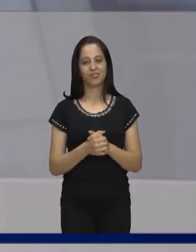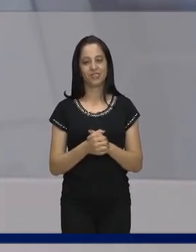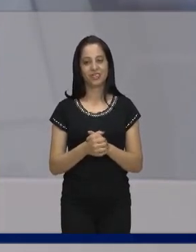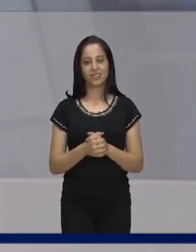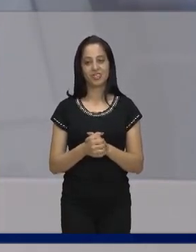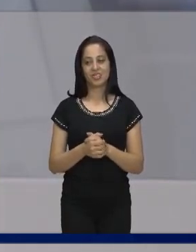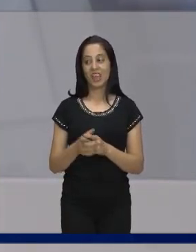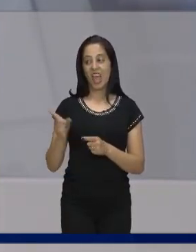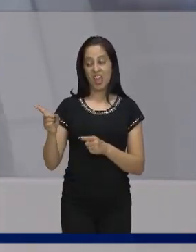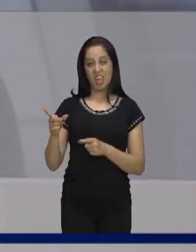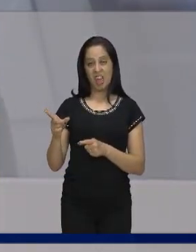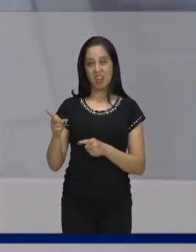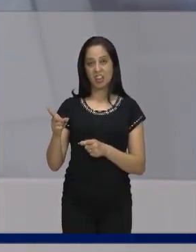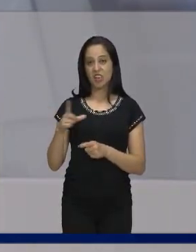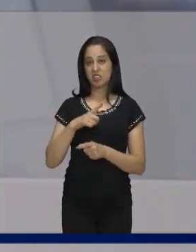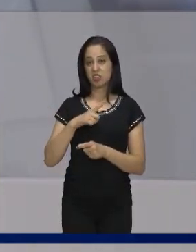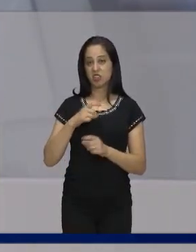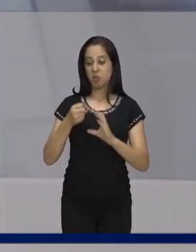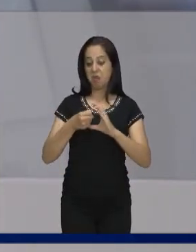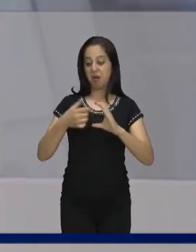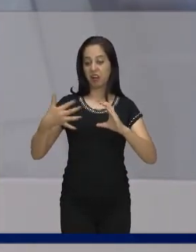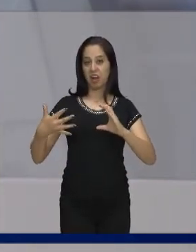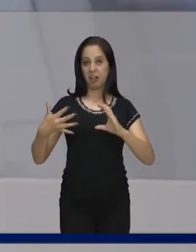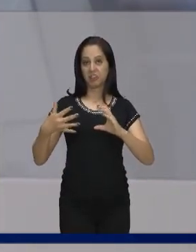tinha uma particularidade.